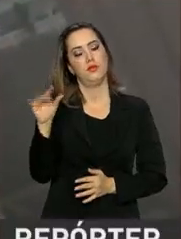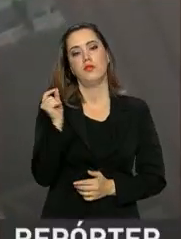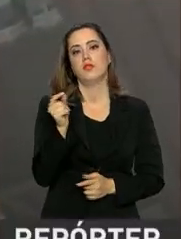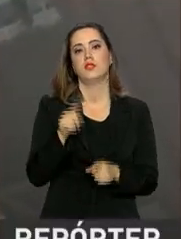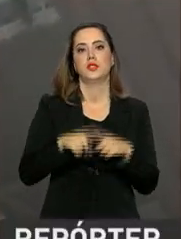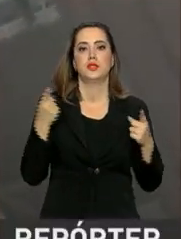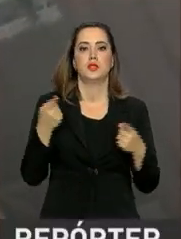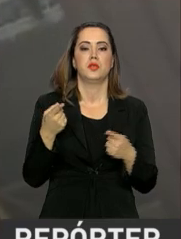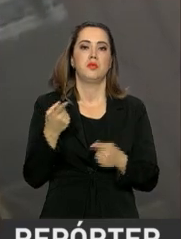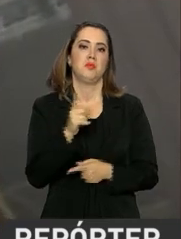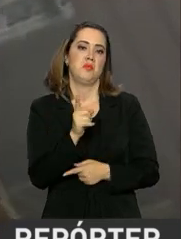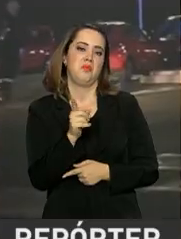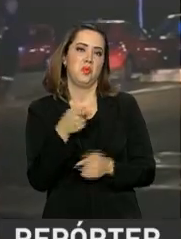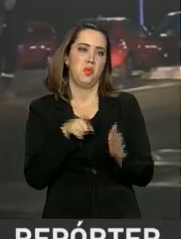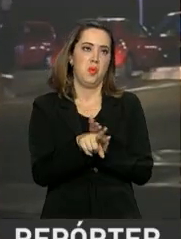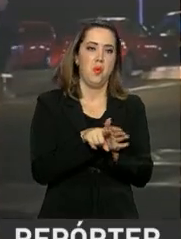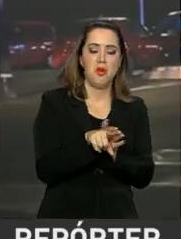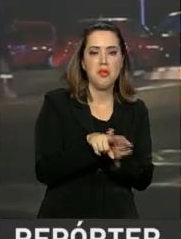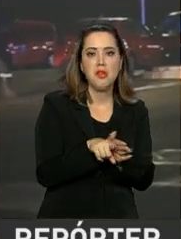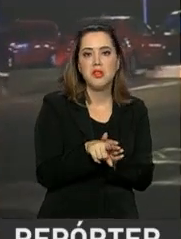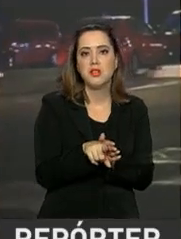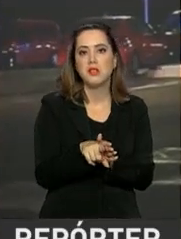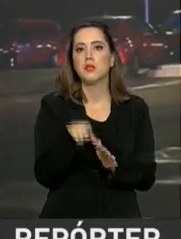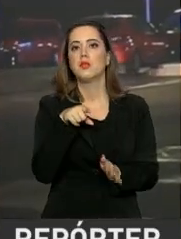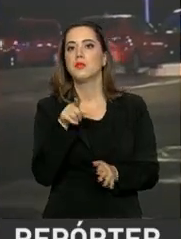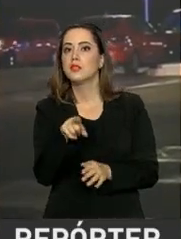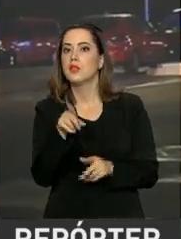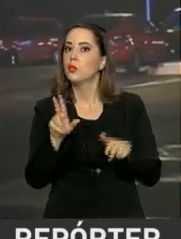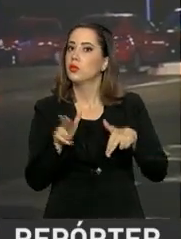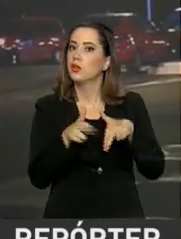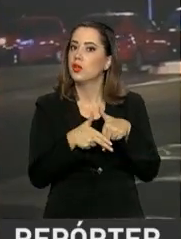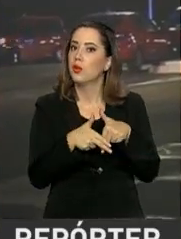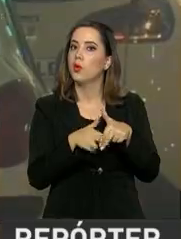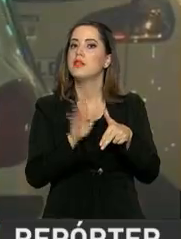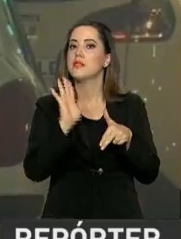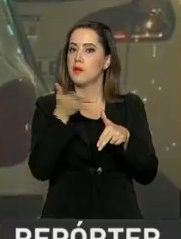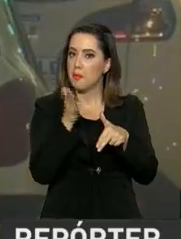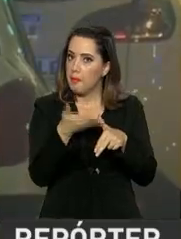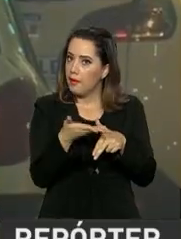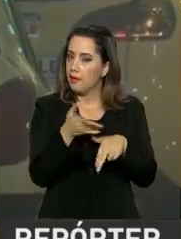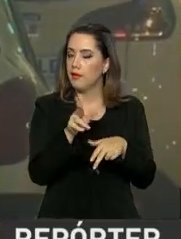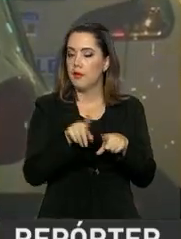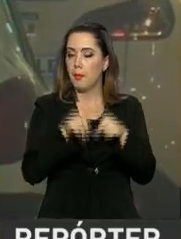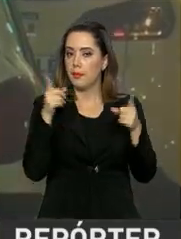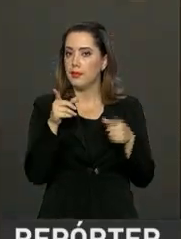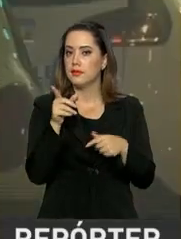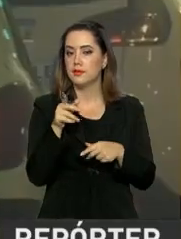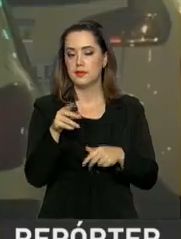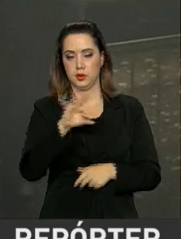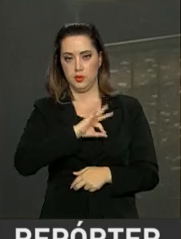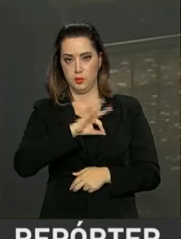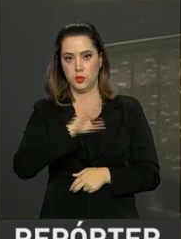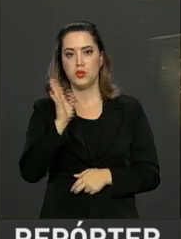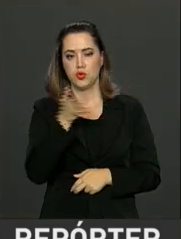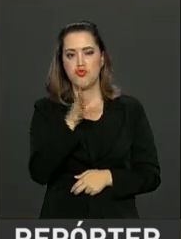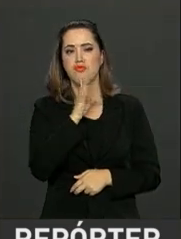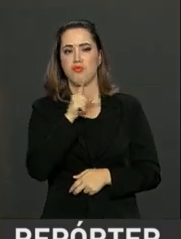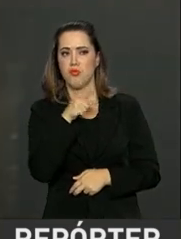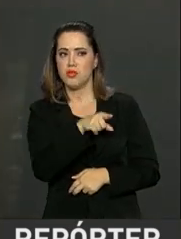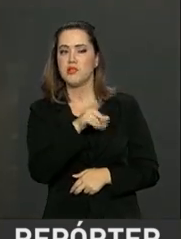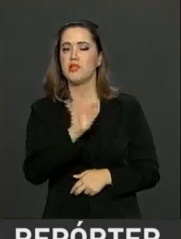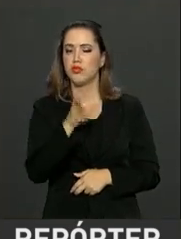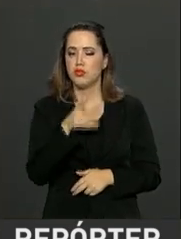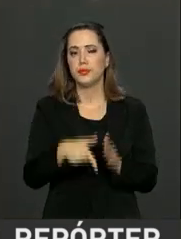era investigado por terrorismo na França, mas que já era conhecido da polícia por crimes comuns, como roubo e